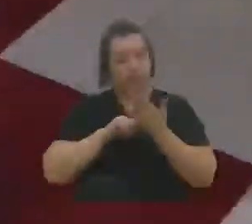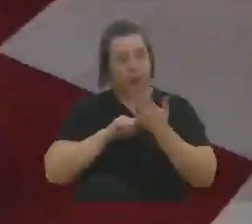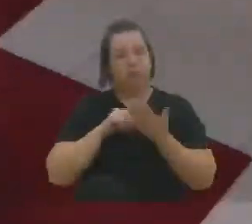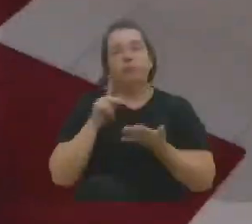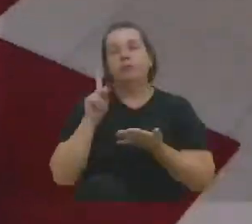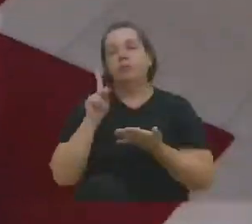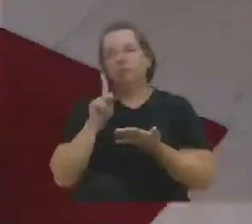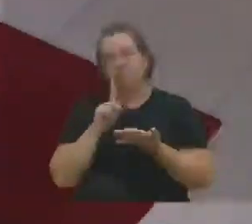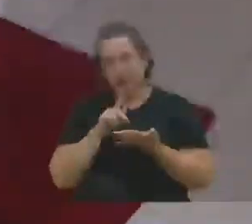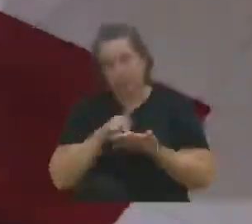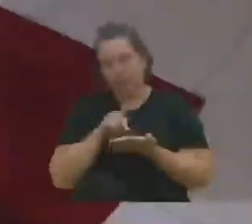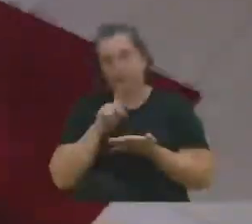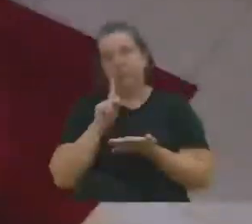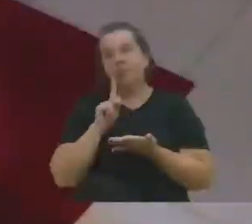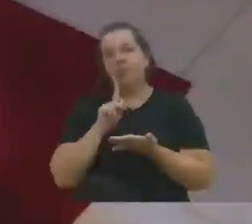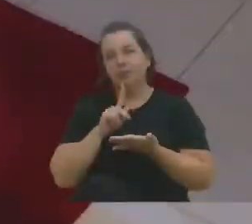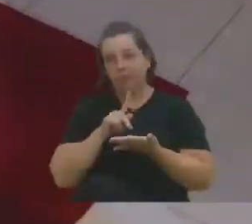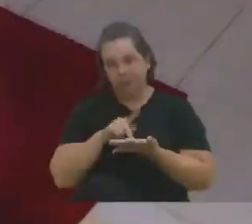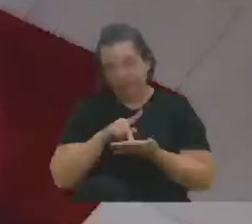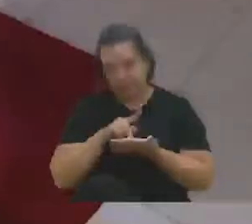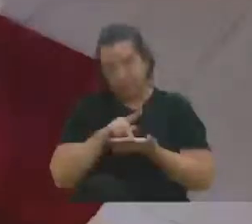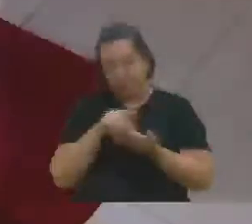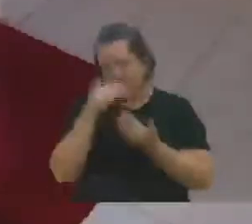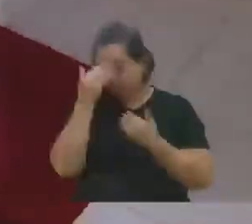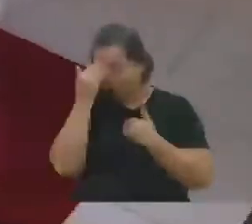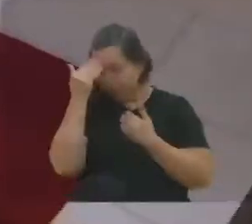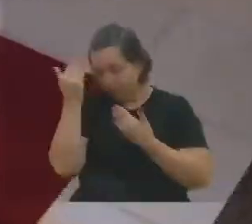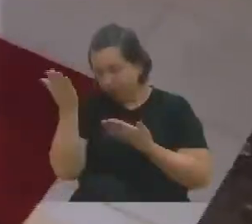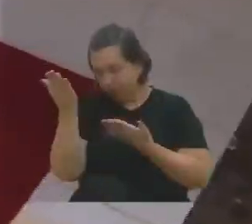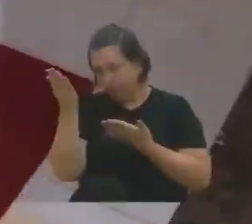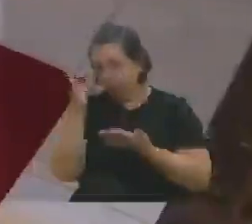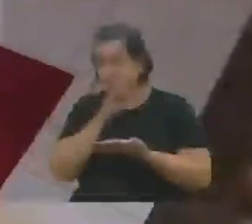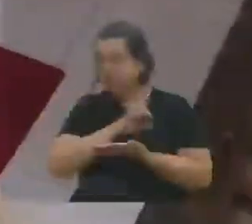nos mostra com certeza